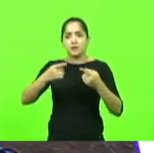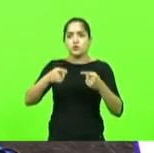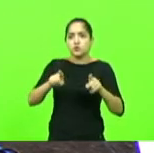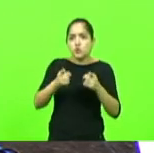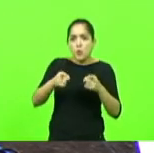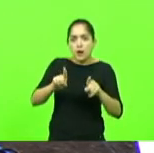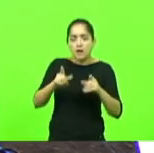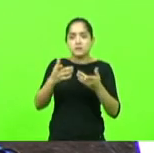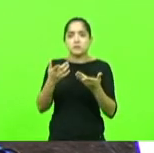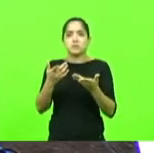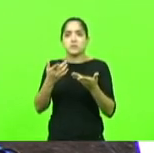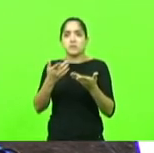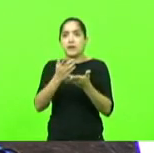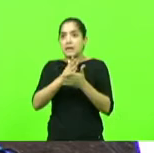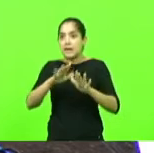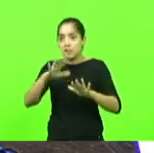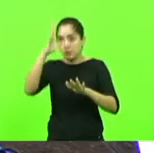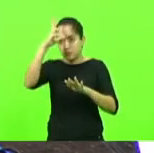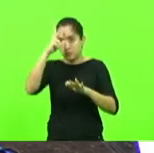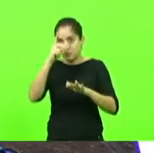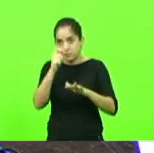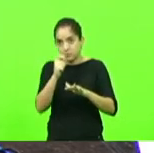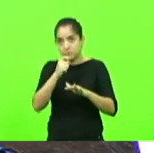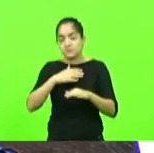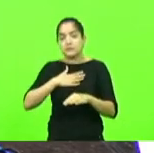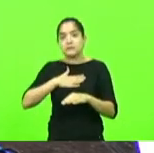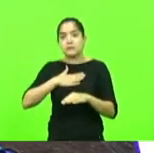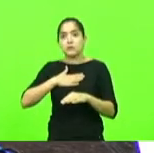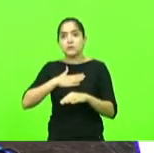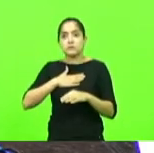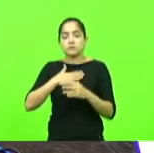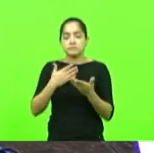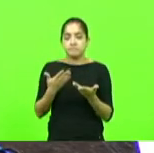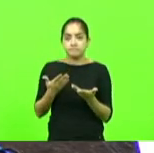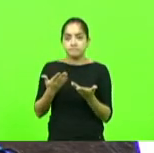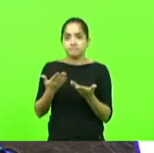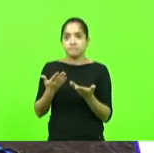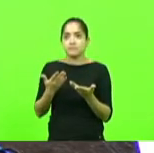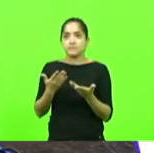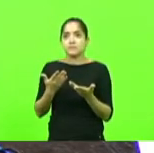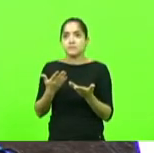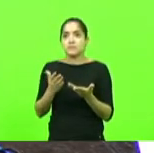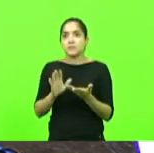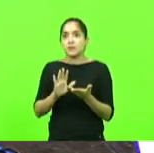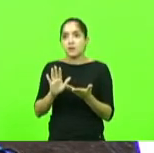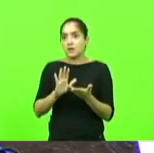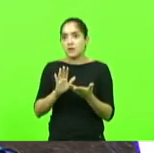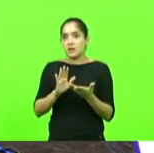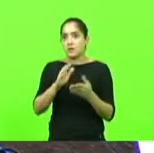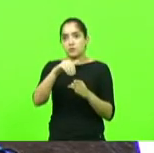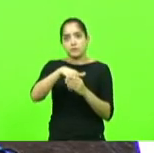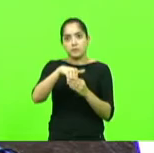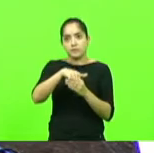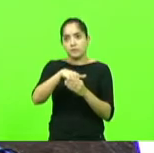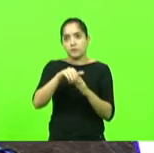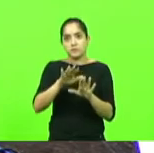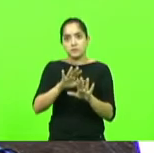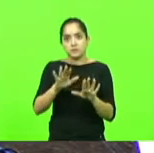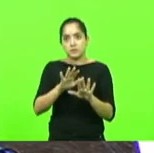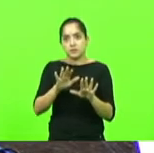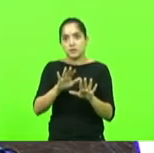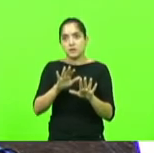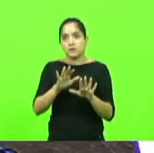com a rinha de galo. Pô, era pouco divertido a rinha de galo. Ah, pelo amor de Deus, eu não vou votar nesses projetos, porque a